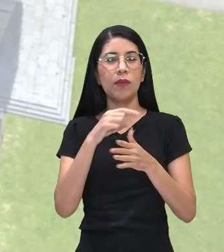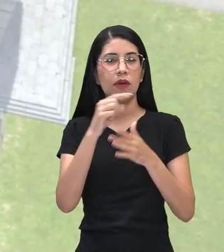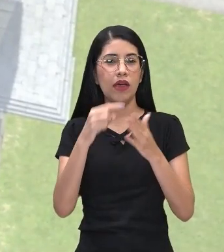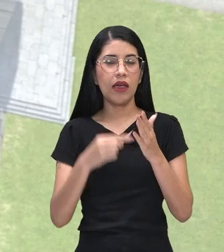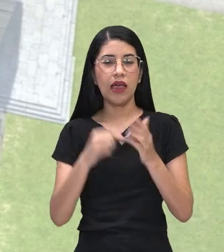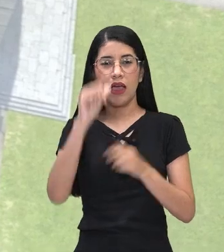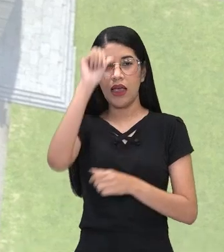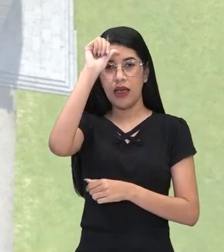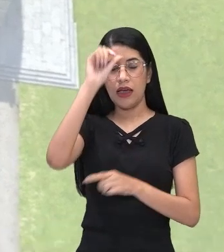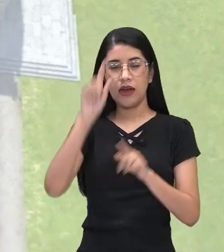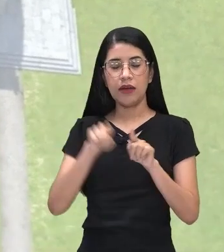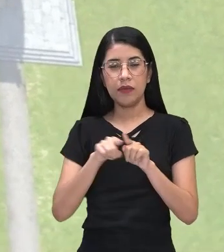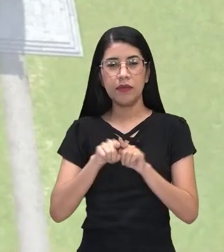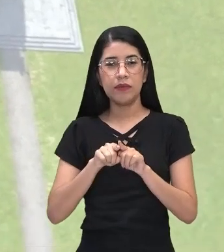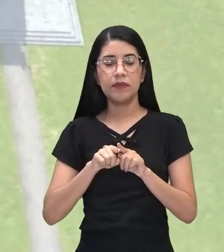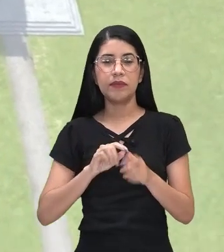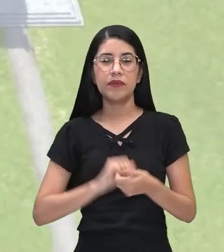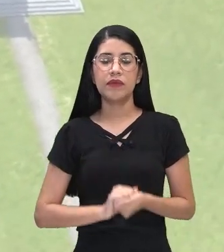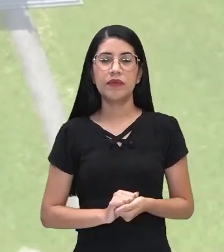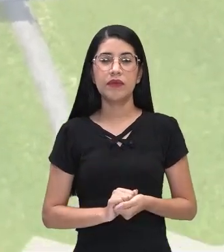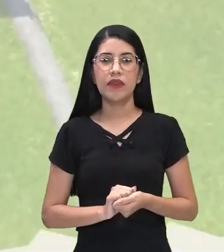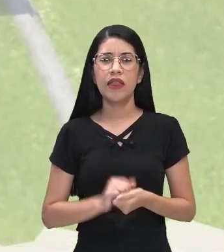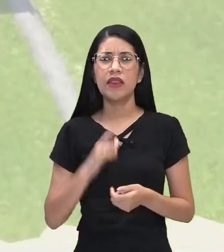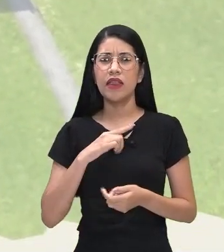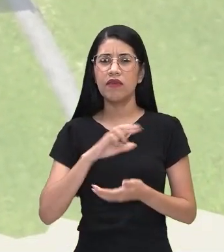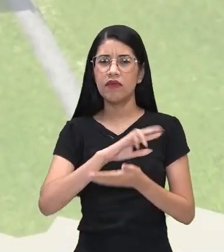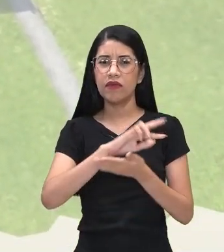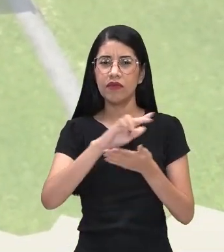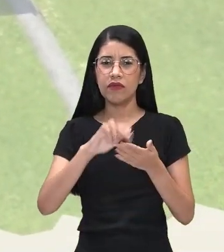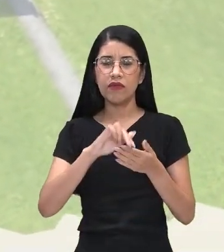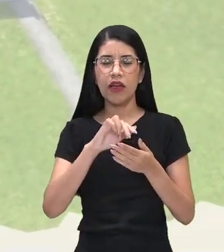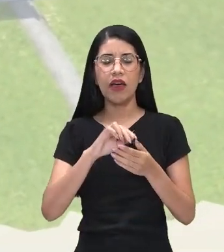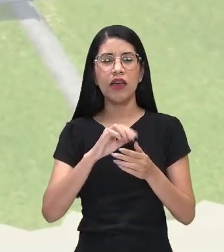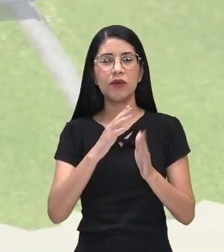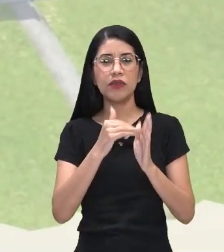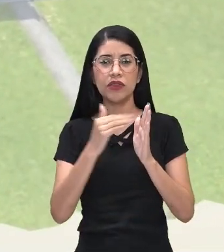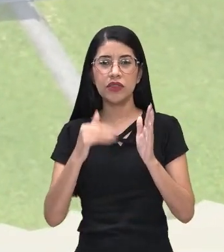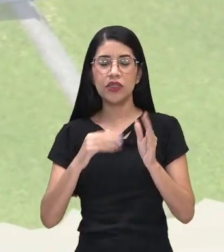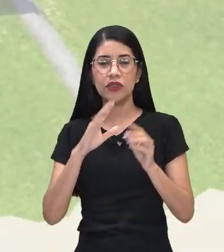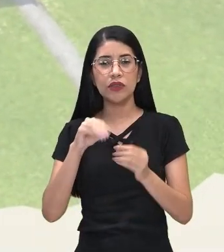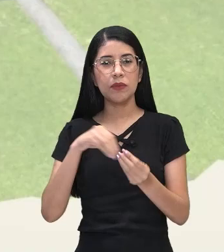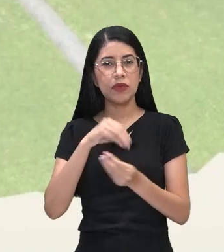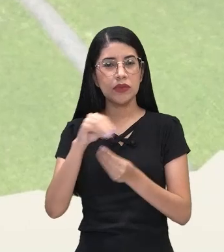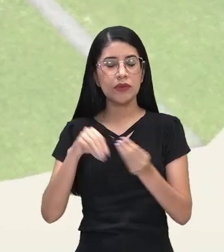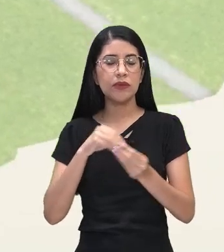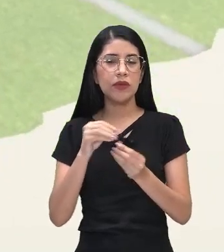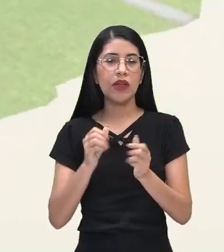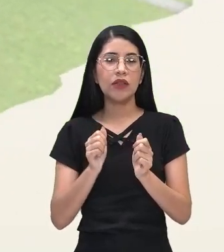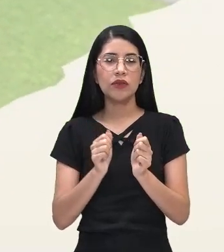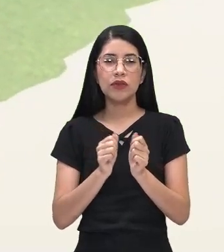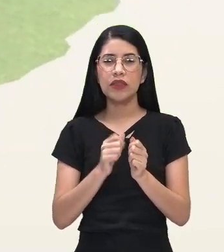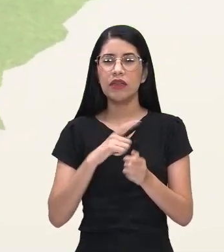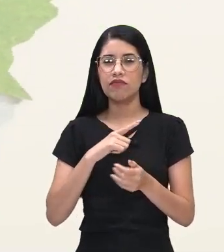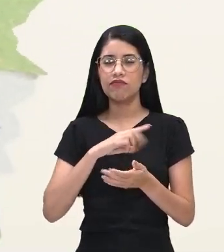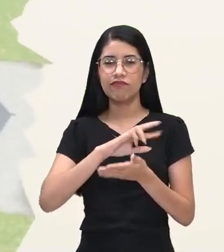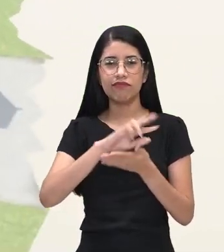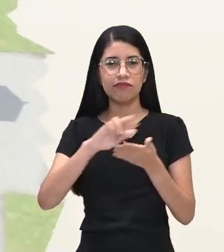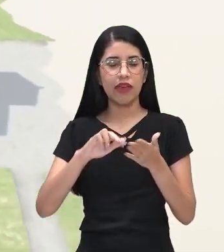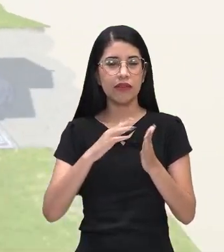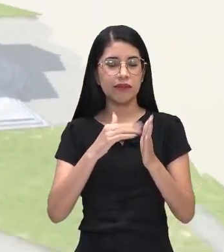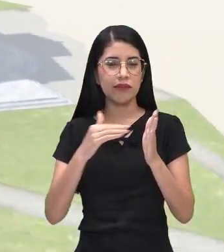lombardas, bizantinas e clássicas, configurando a versão toscana do estilo. Então, aqui são vários